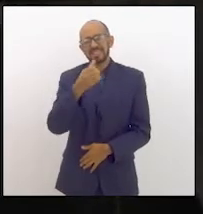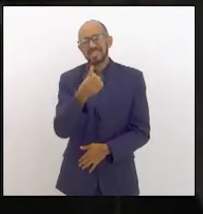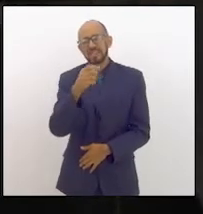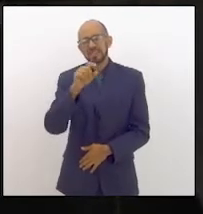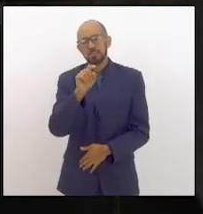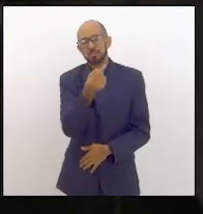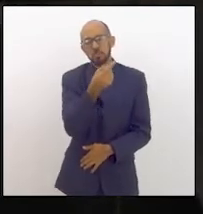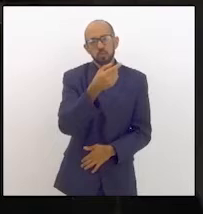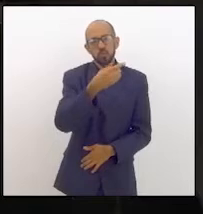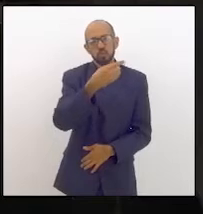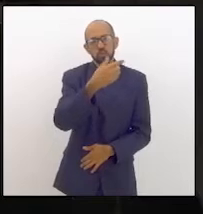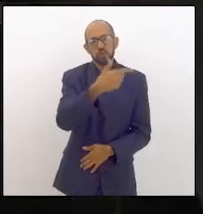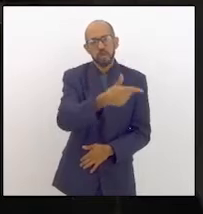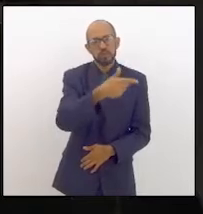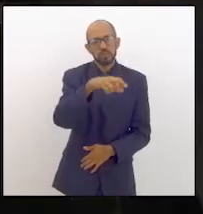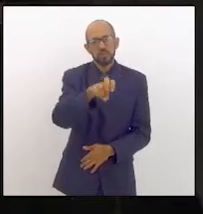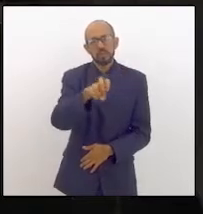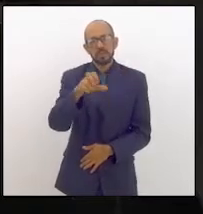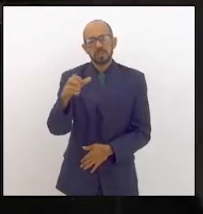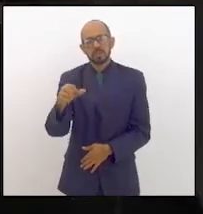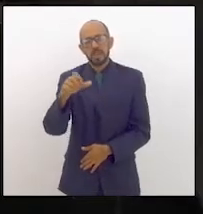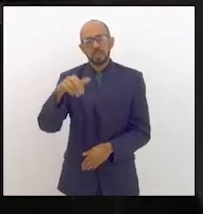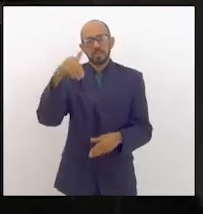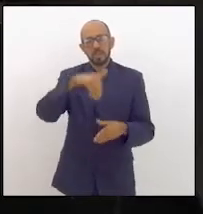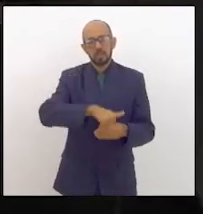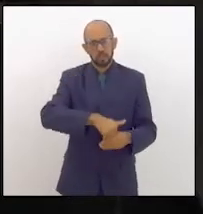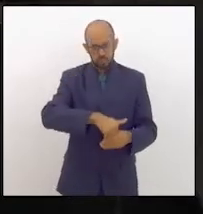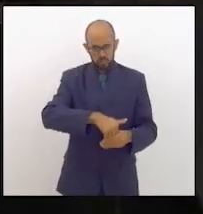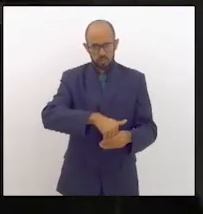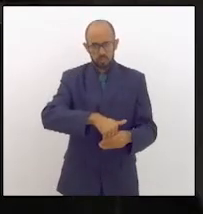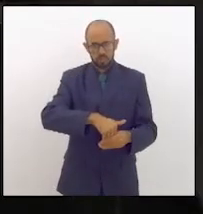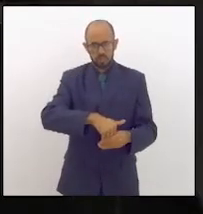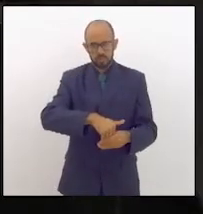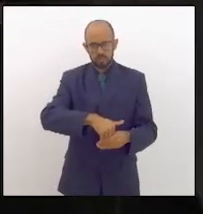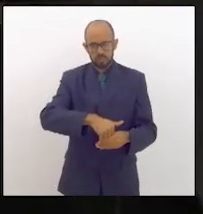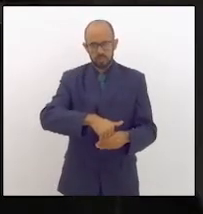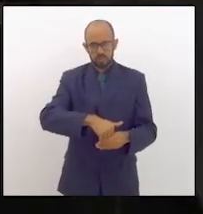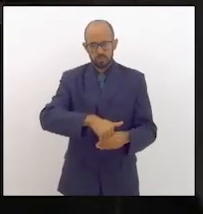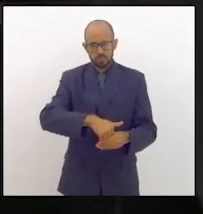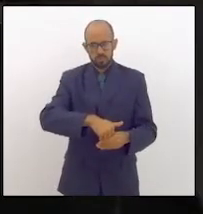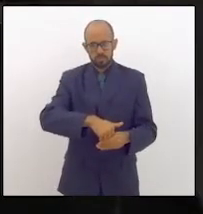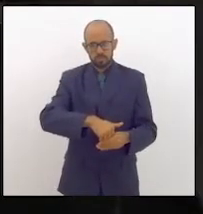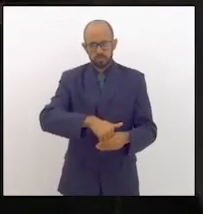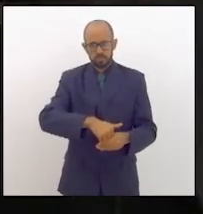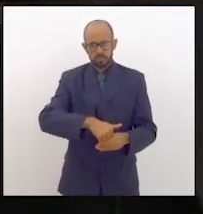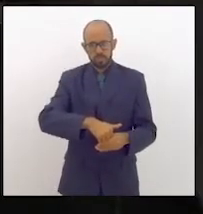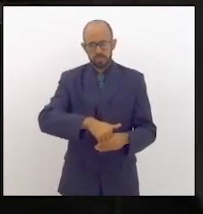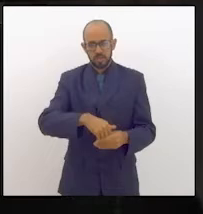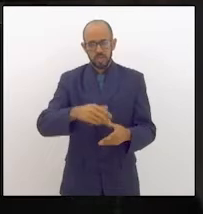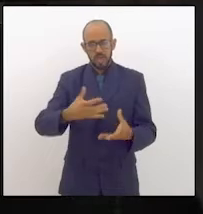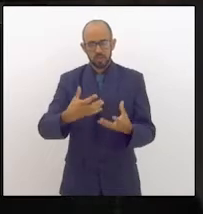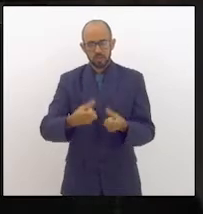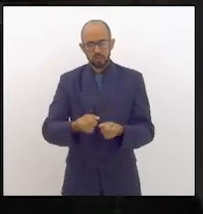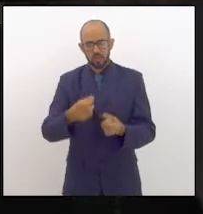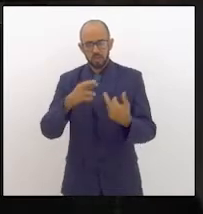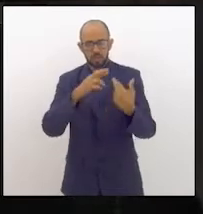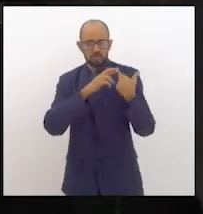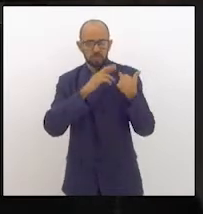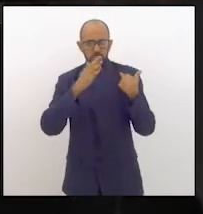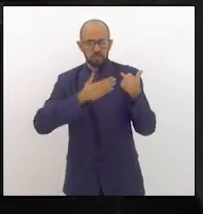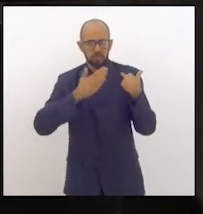eleitores que botaram a confiança em mim bom e uma vez eu disse para Wilson Vilson